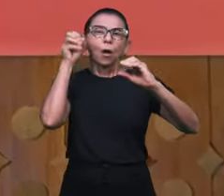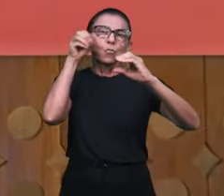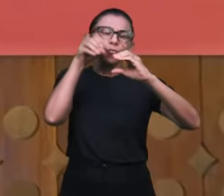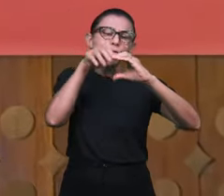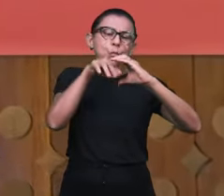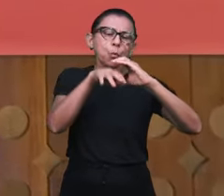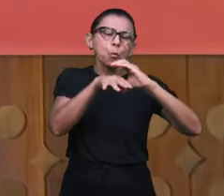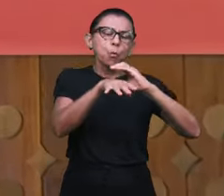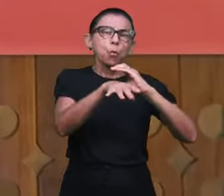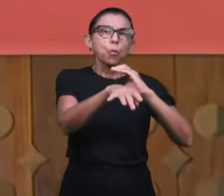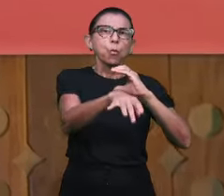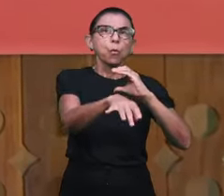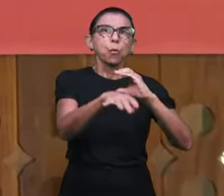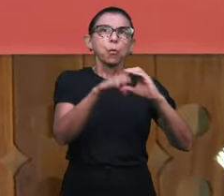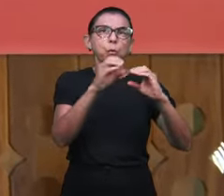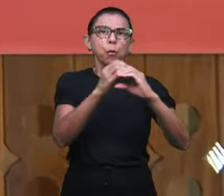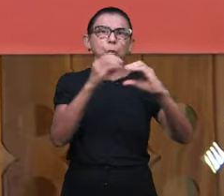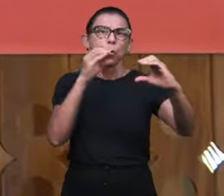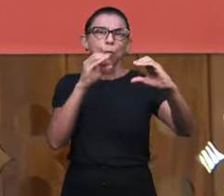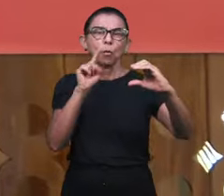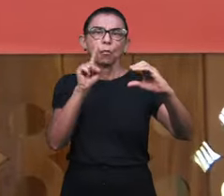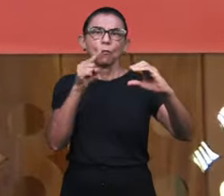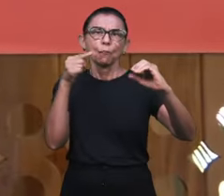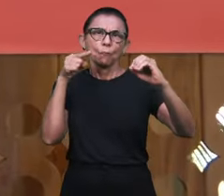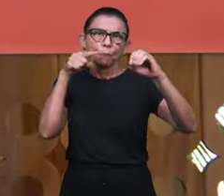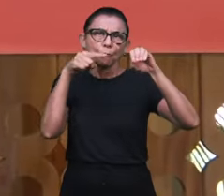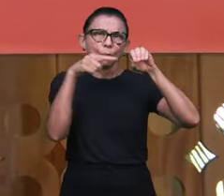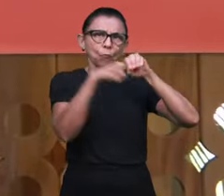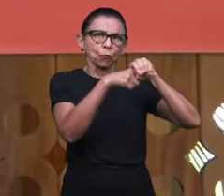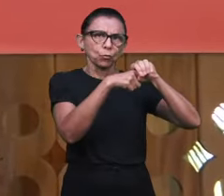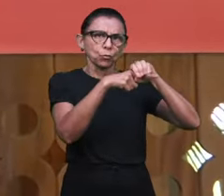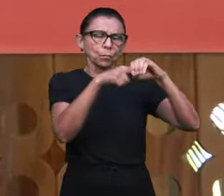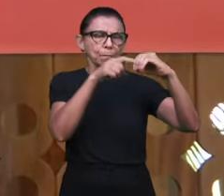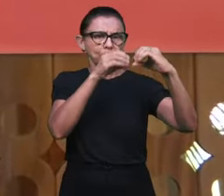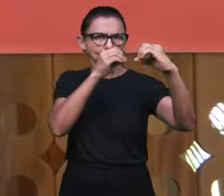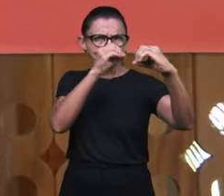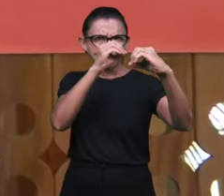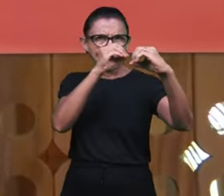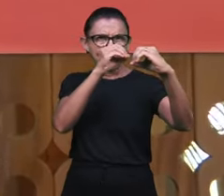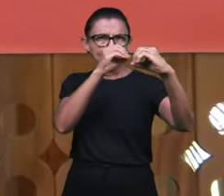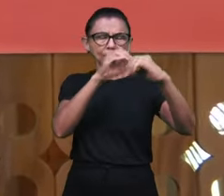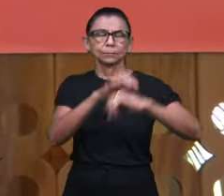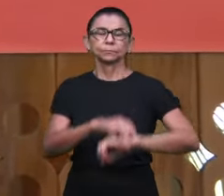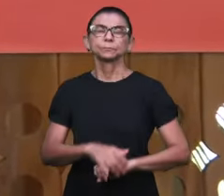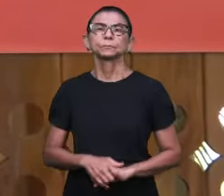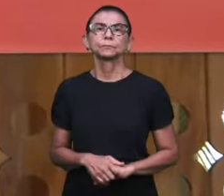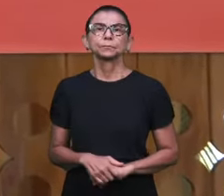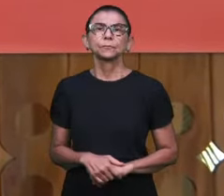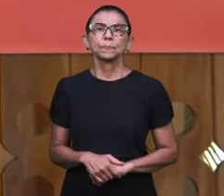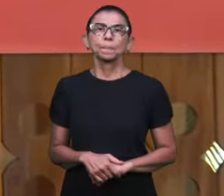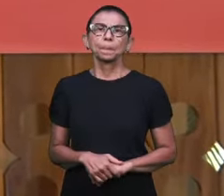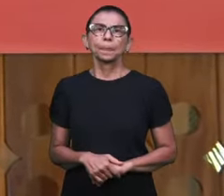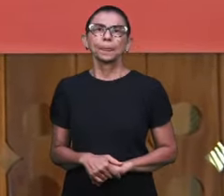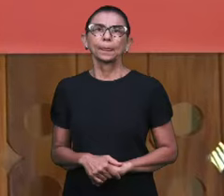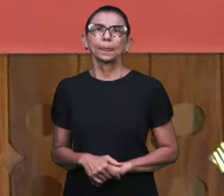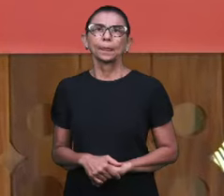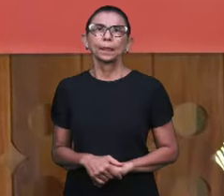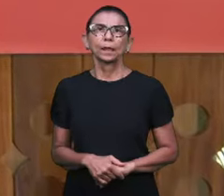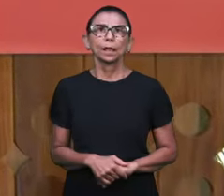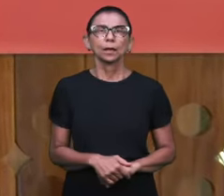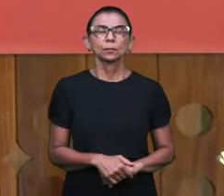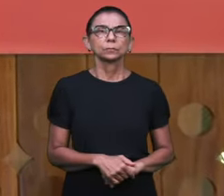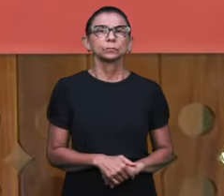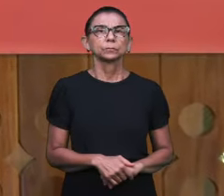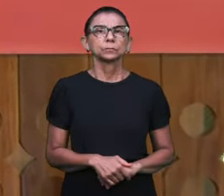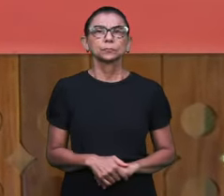Ele não tinha duas medidas, era uma só. E só quem sabia fazer aquilo, quem tinha o direito de fazer, ninguém mais